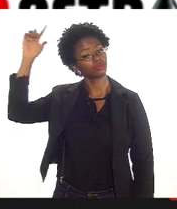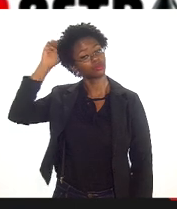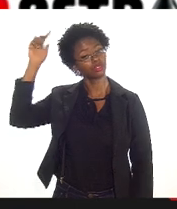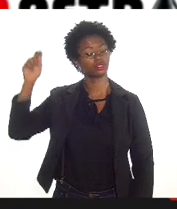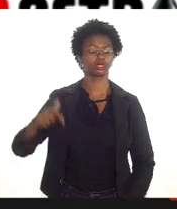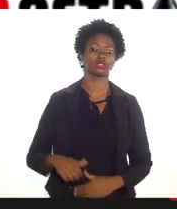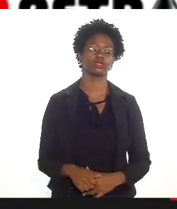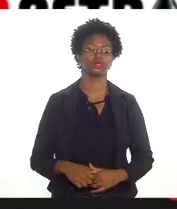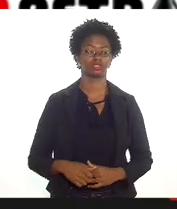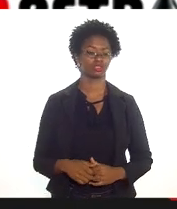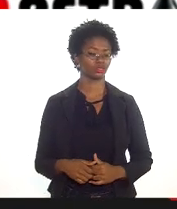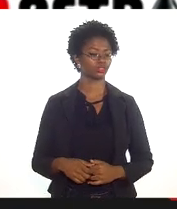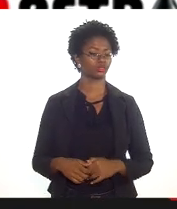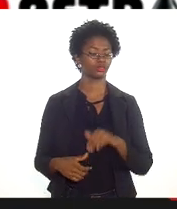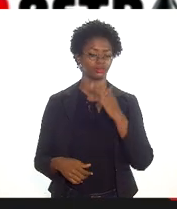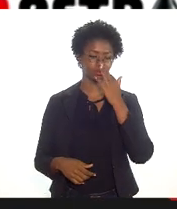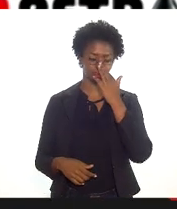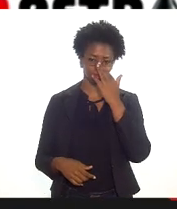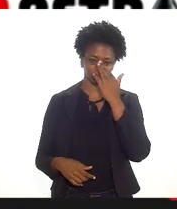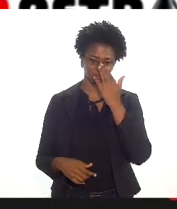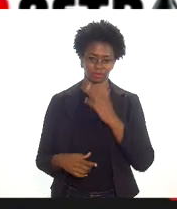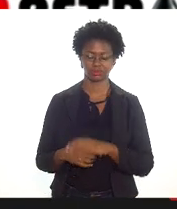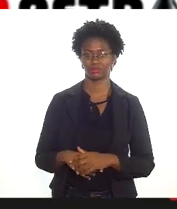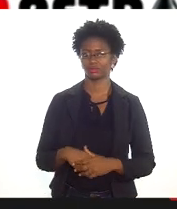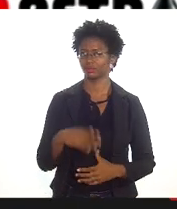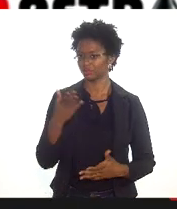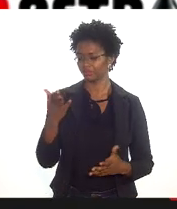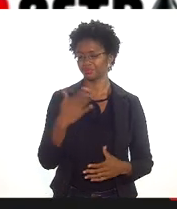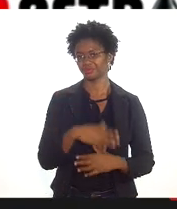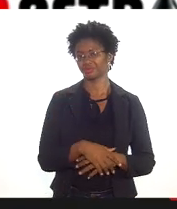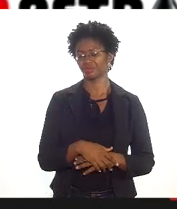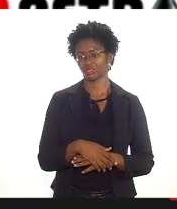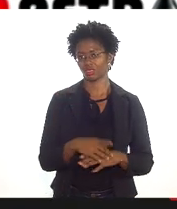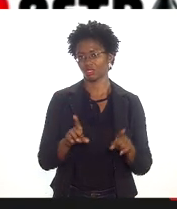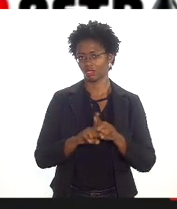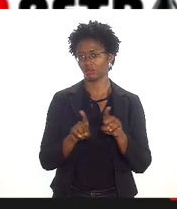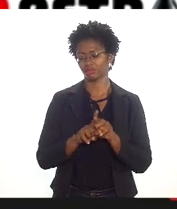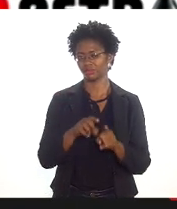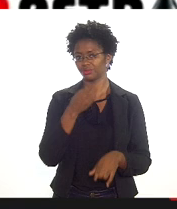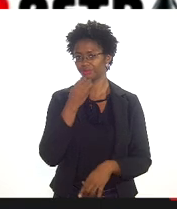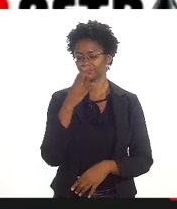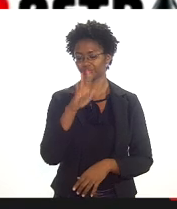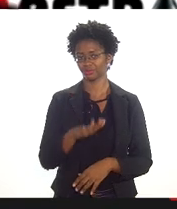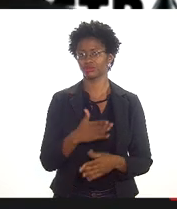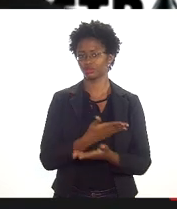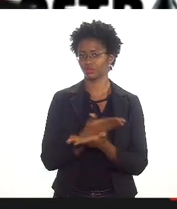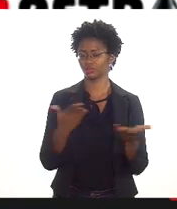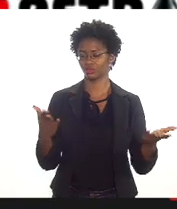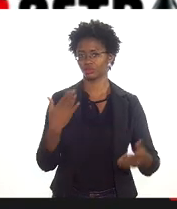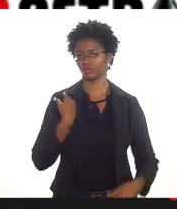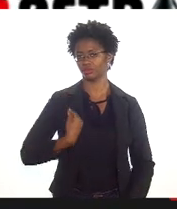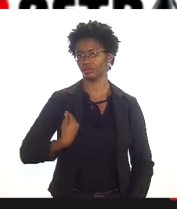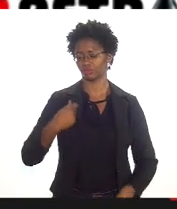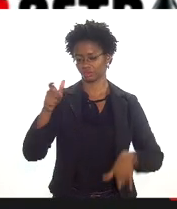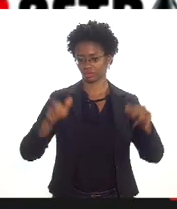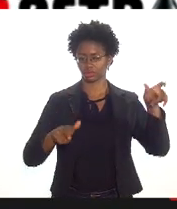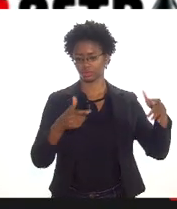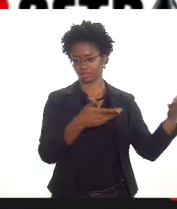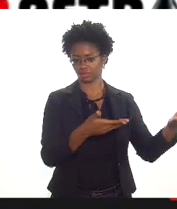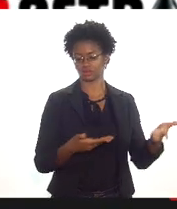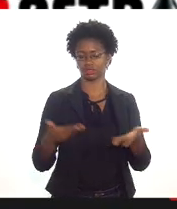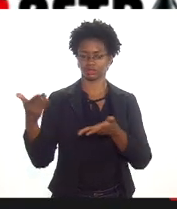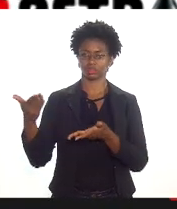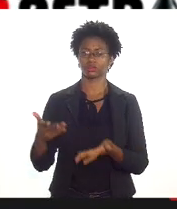demais deputados, membros dessa CPI, e boa tarde a todos os participantes e convidados que aqui